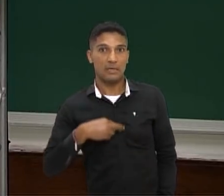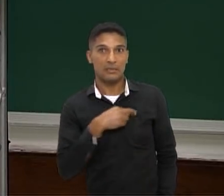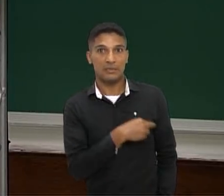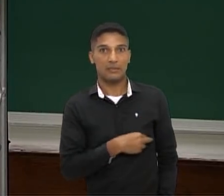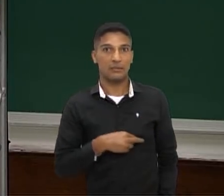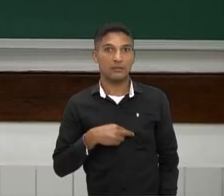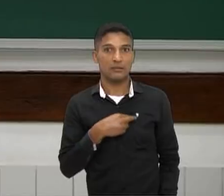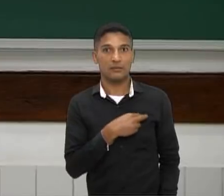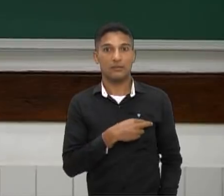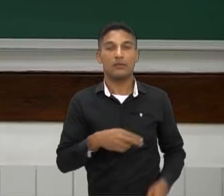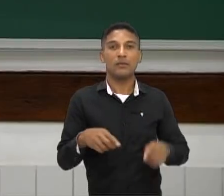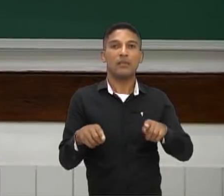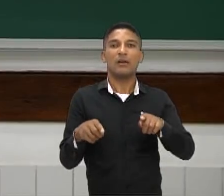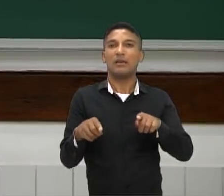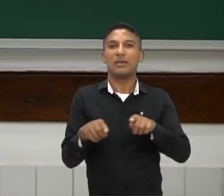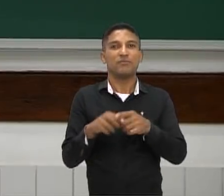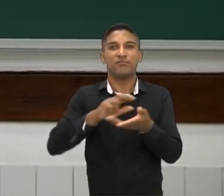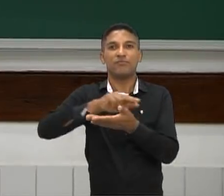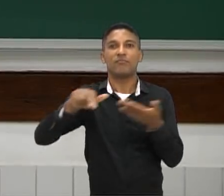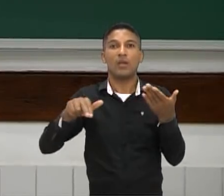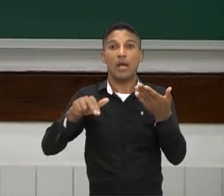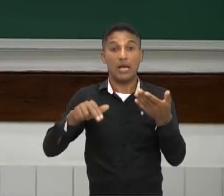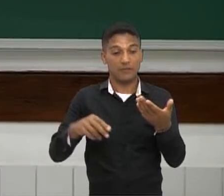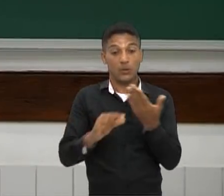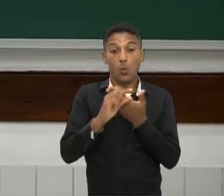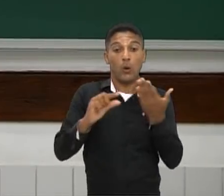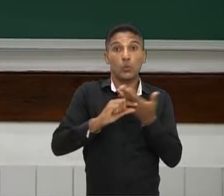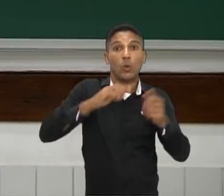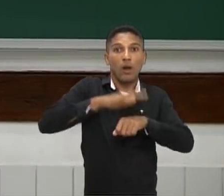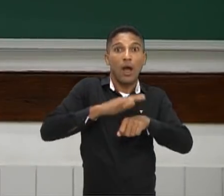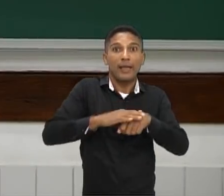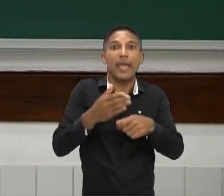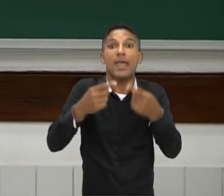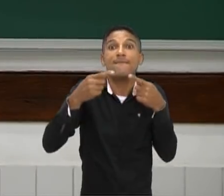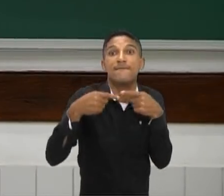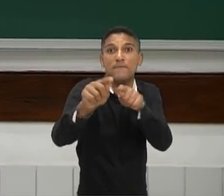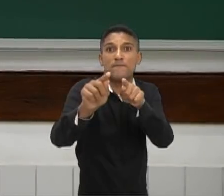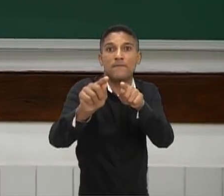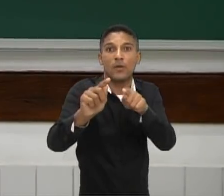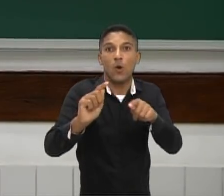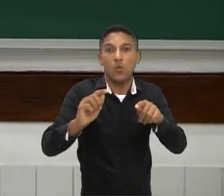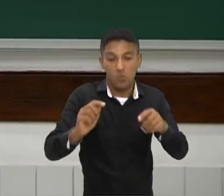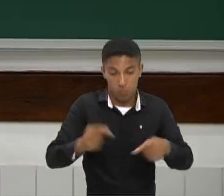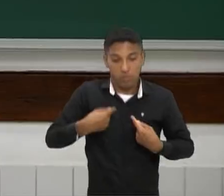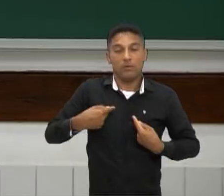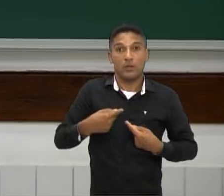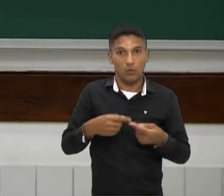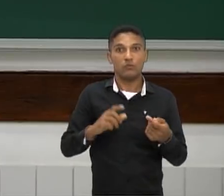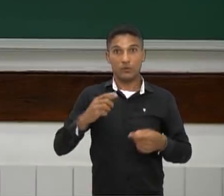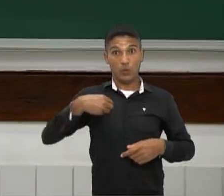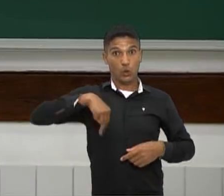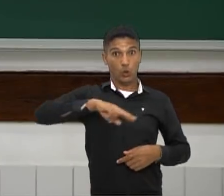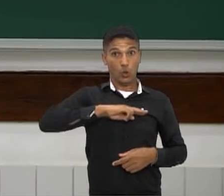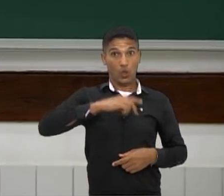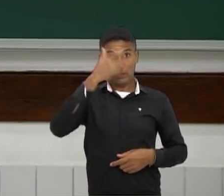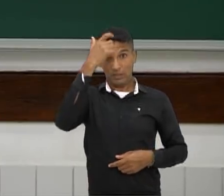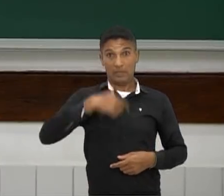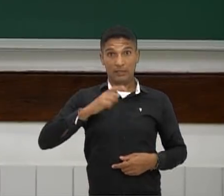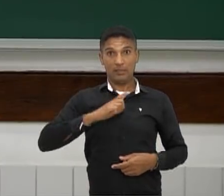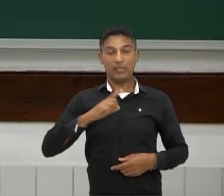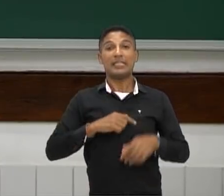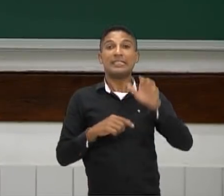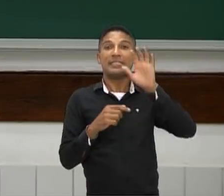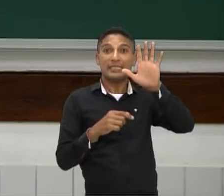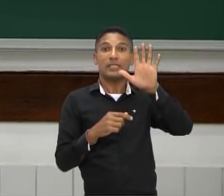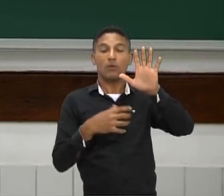pretende mexer com um dos 5 sentidos que o ser humano tem, né? Vocês se lembram dos 5 sentidos que nós temos? Então, tem lá o tato,